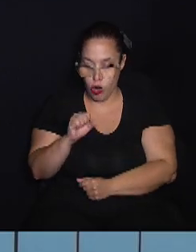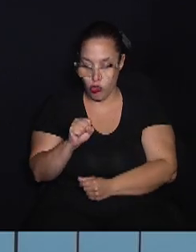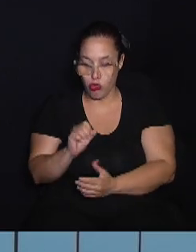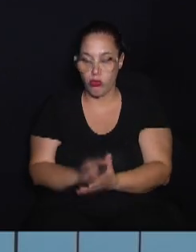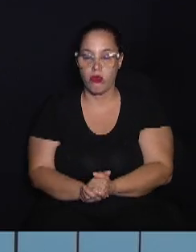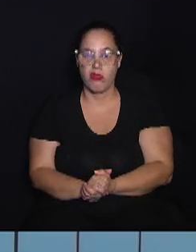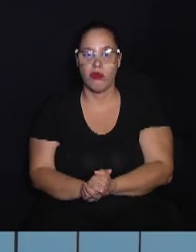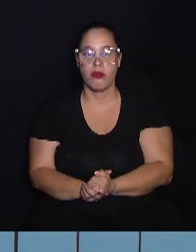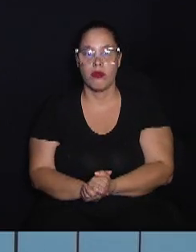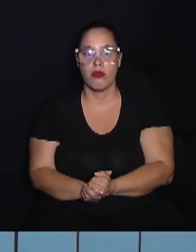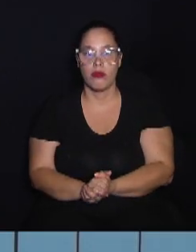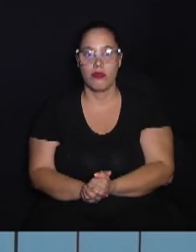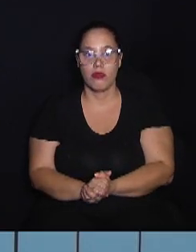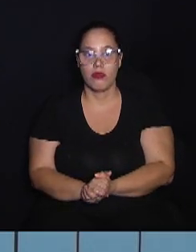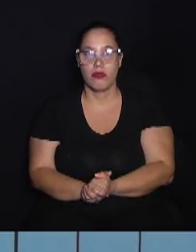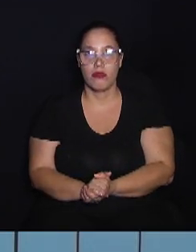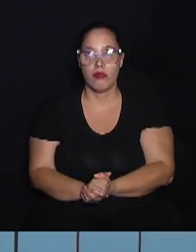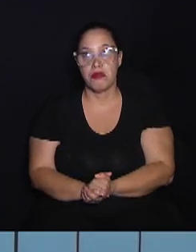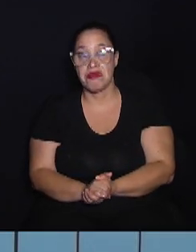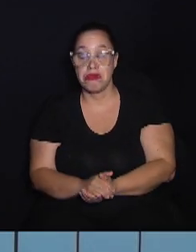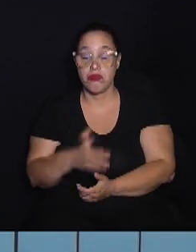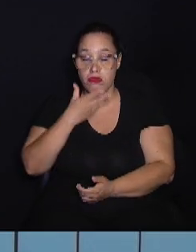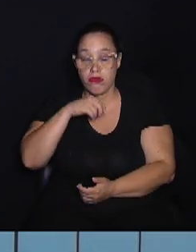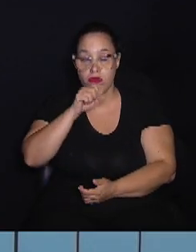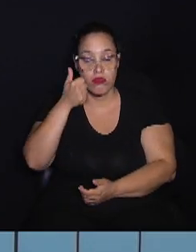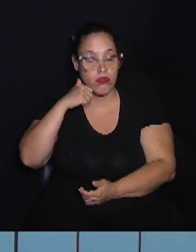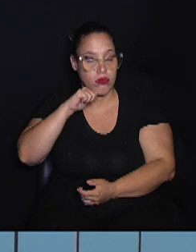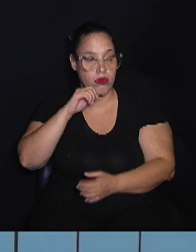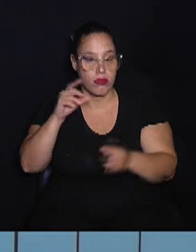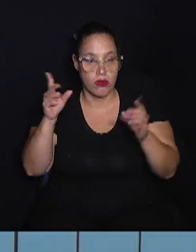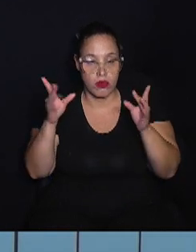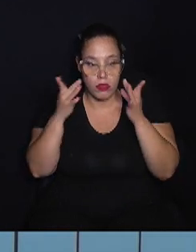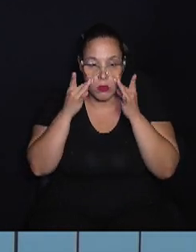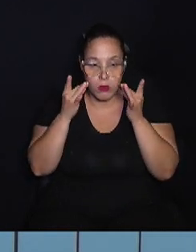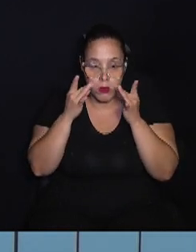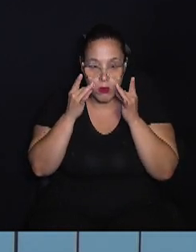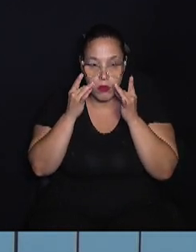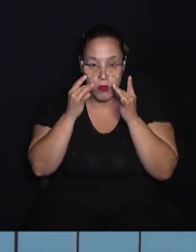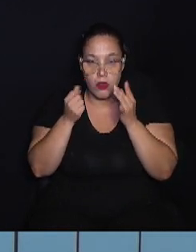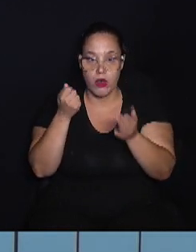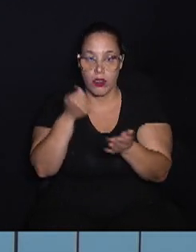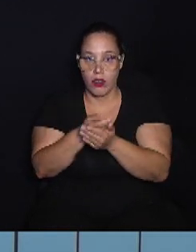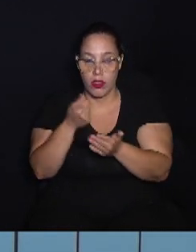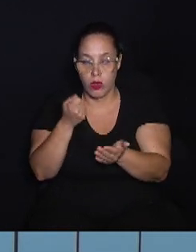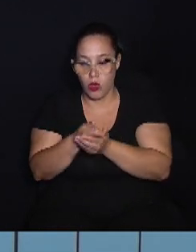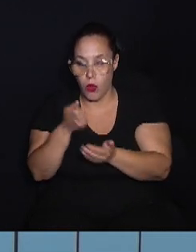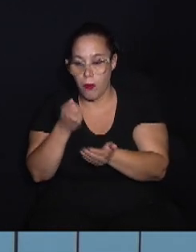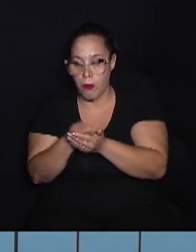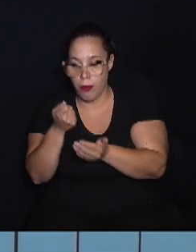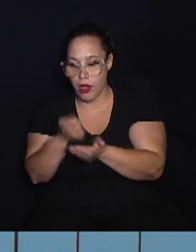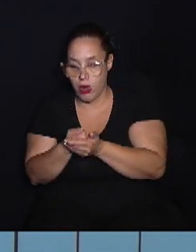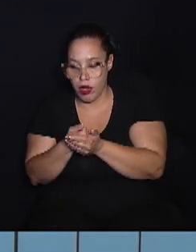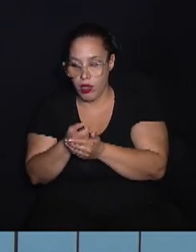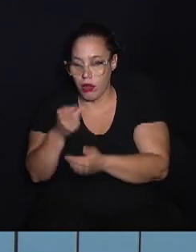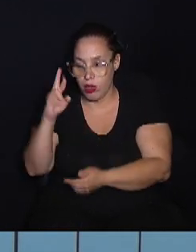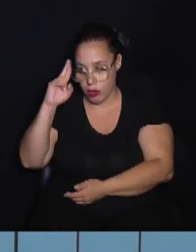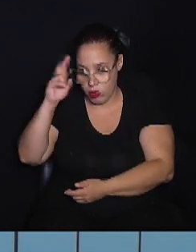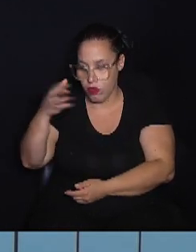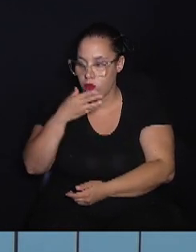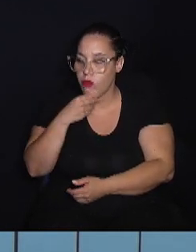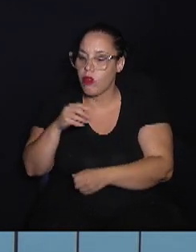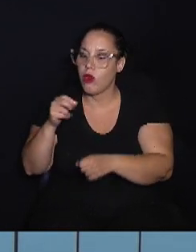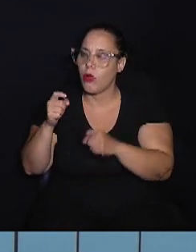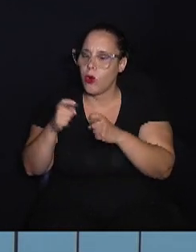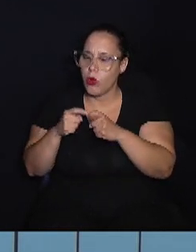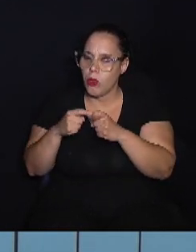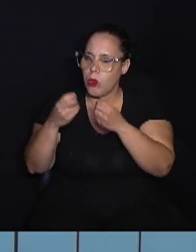eh os pais devem ficar atentos também né Doutor eu acho que na hora de comprar esses produtos o senhor né como médico tem